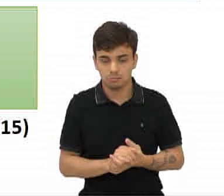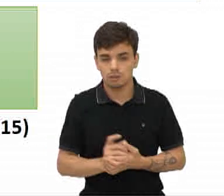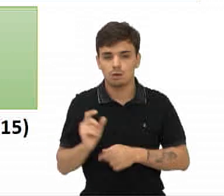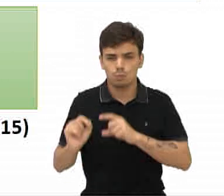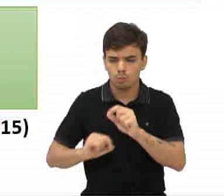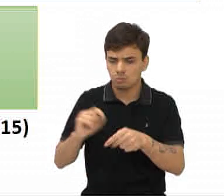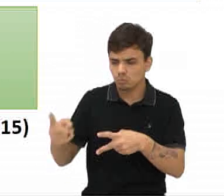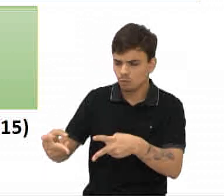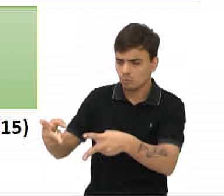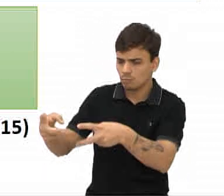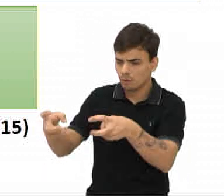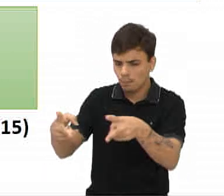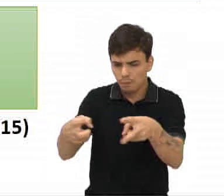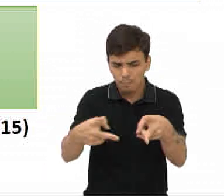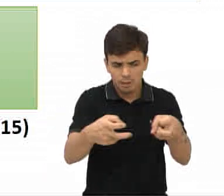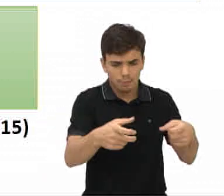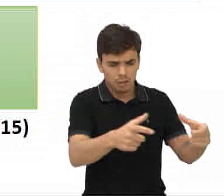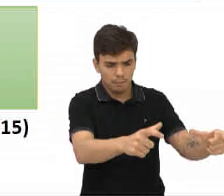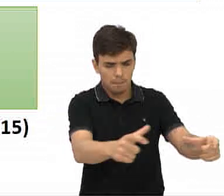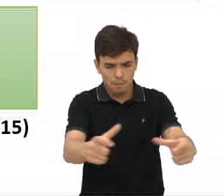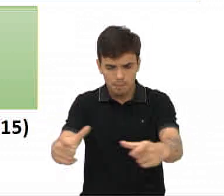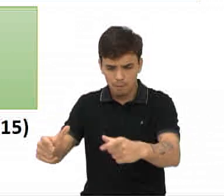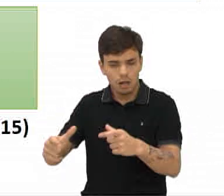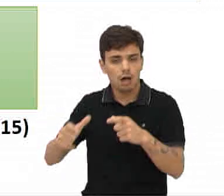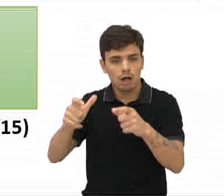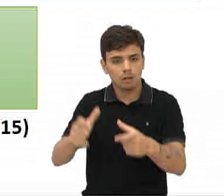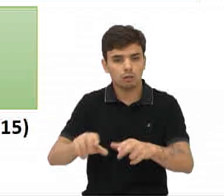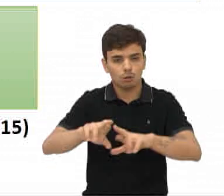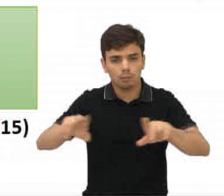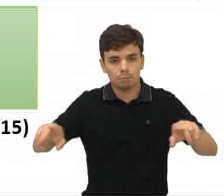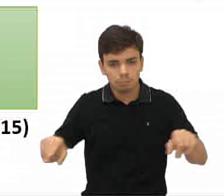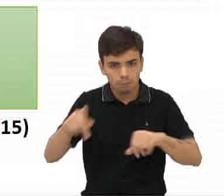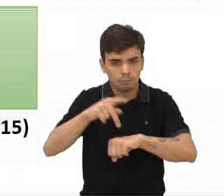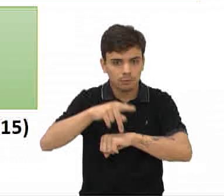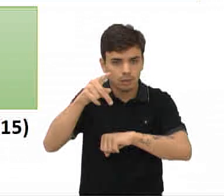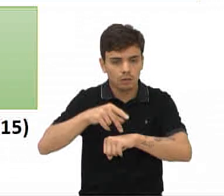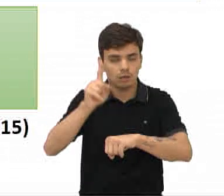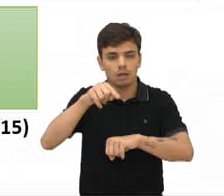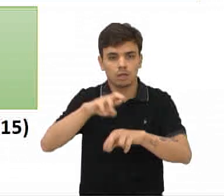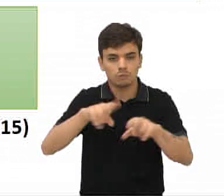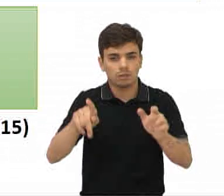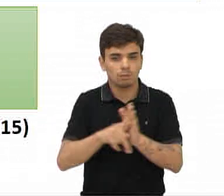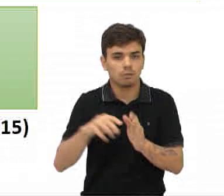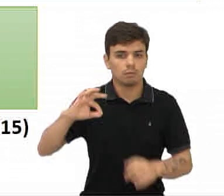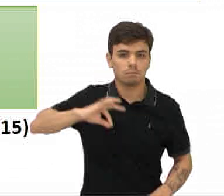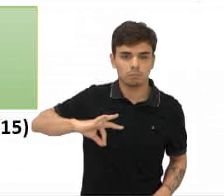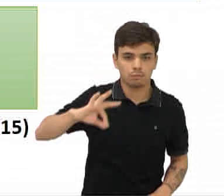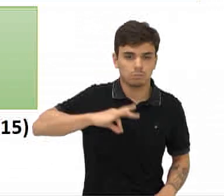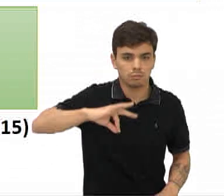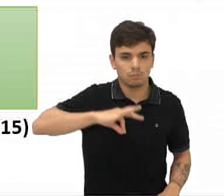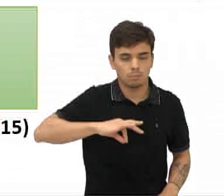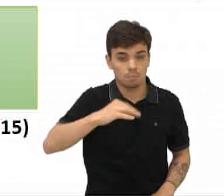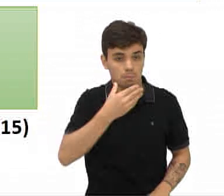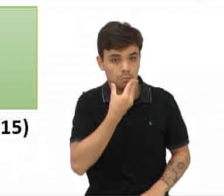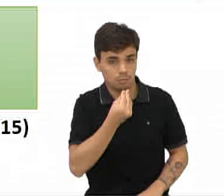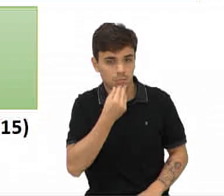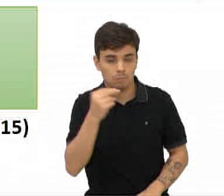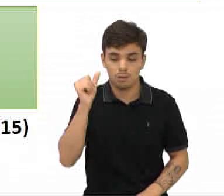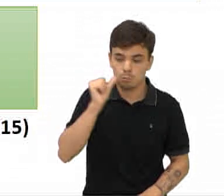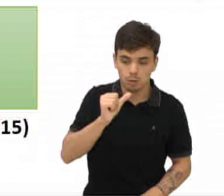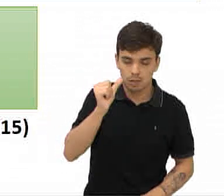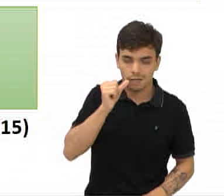se observa em diversas partes do país é a gritante diferença entre os salários de homens e